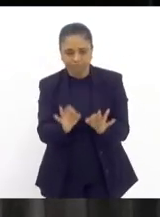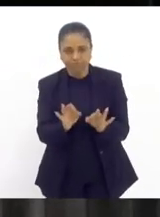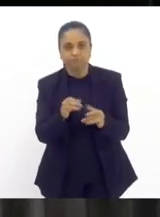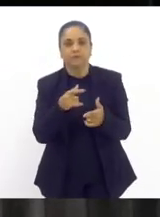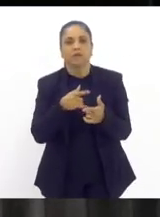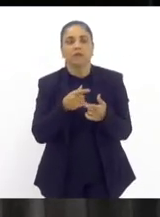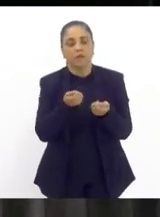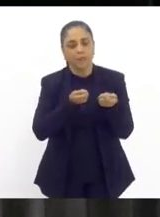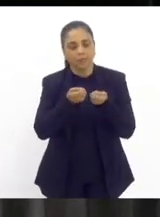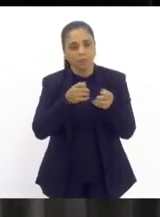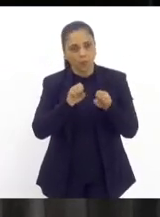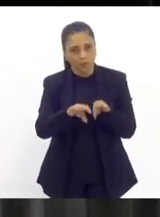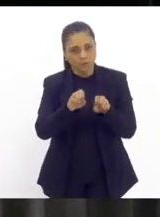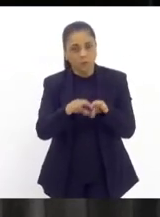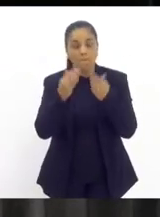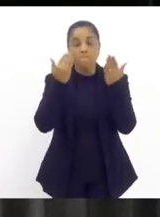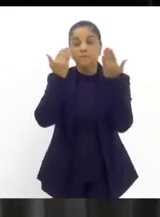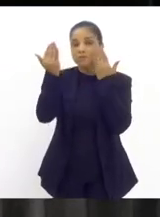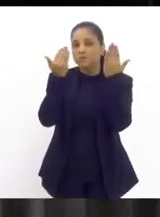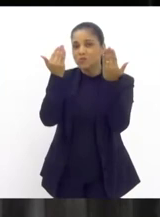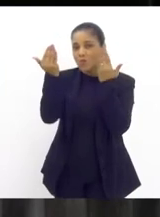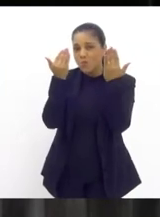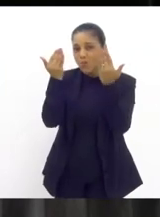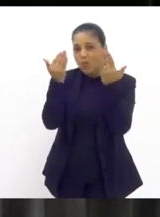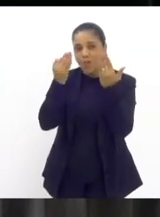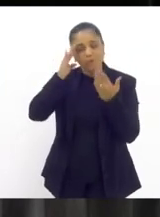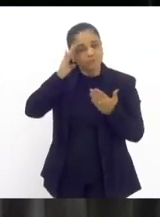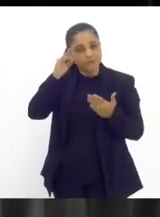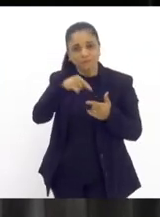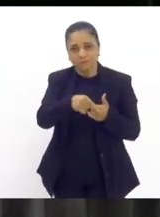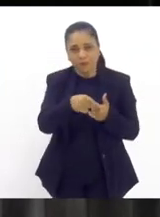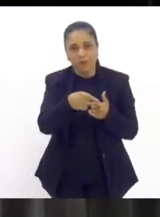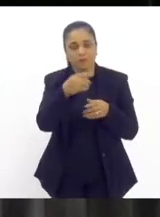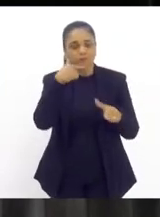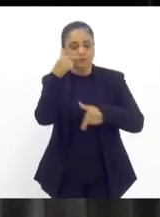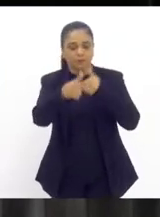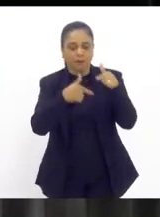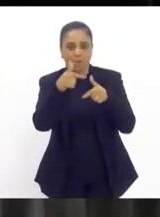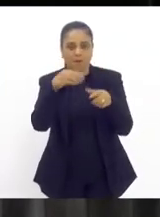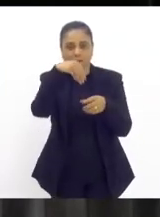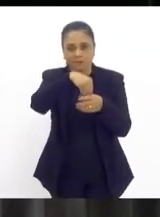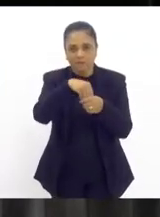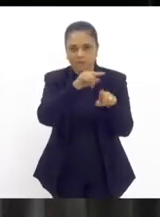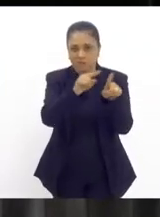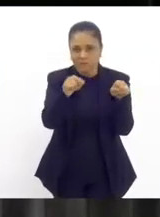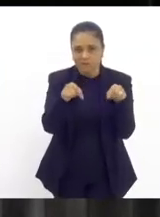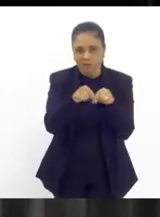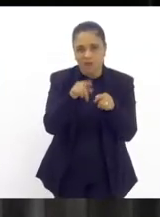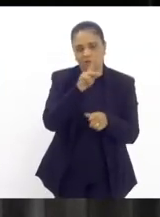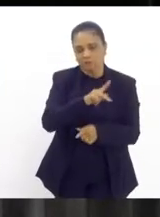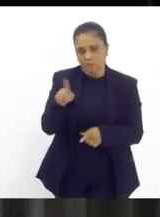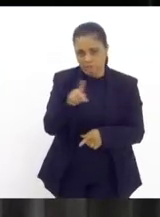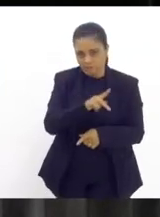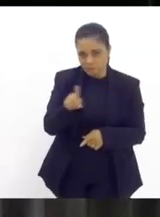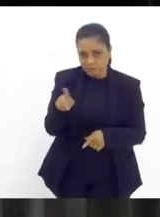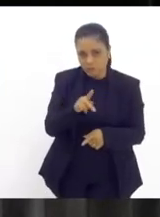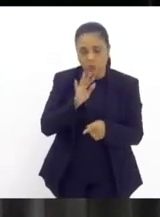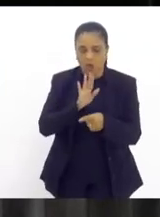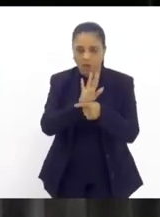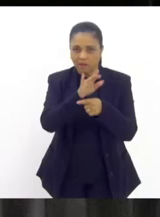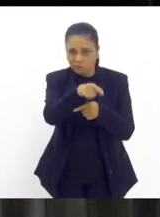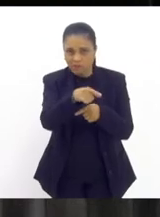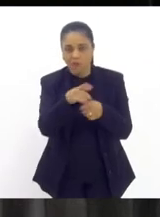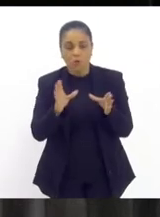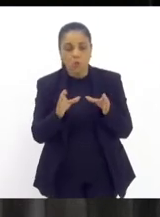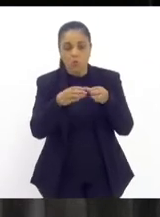importantíssimos no auxílio do trabalho de quem tá em sala de aula que são professores e professoras E aí são de